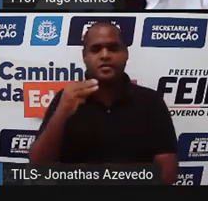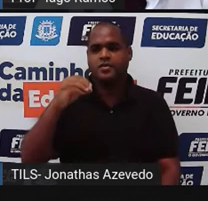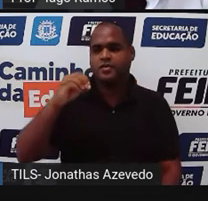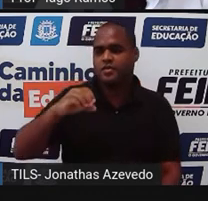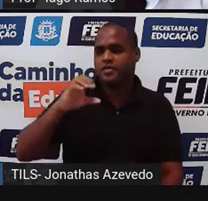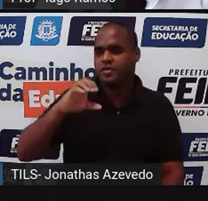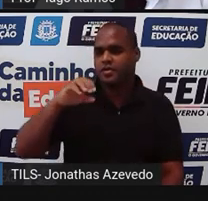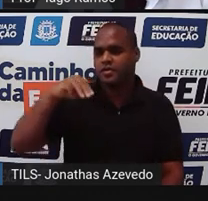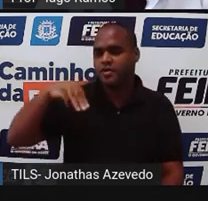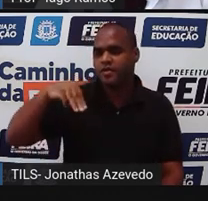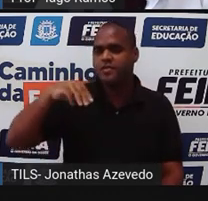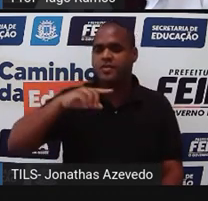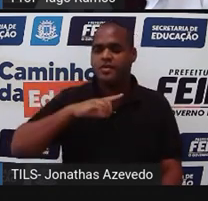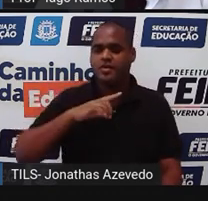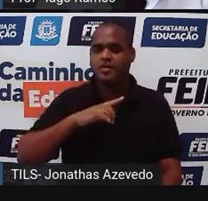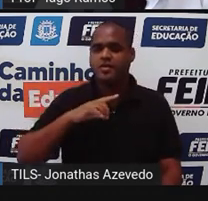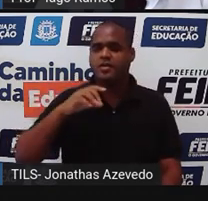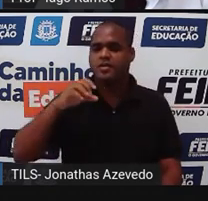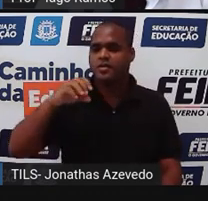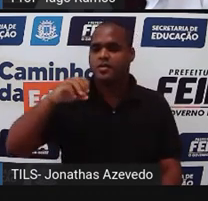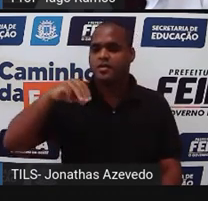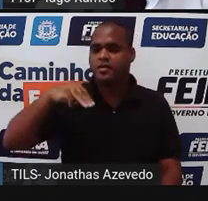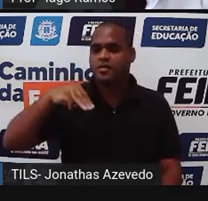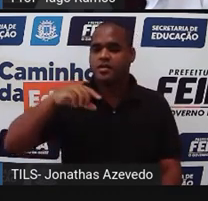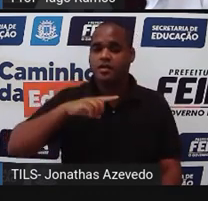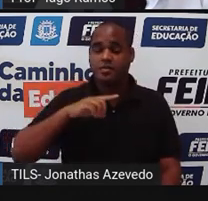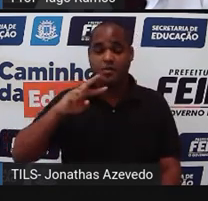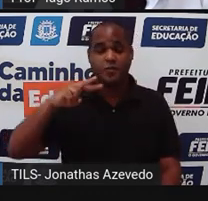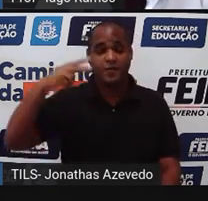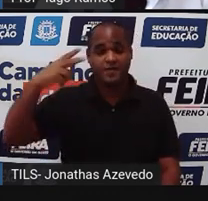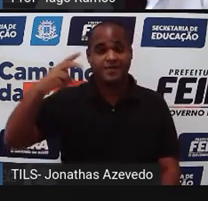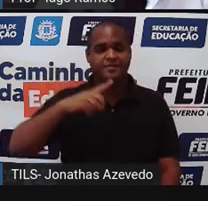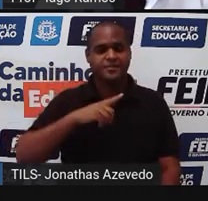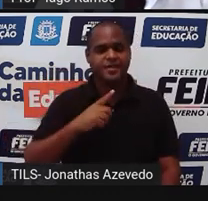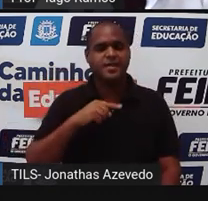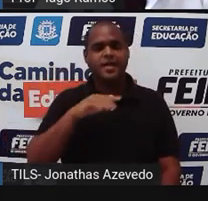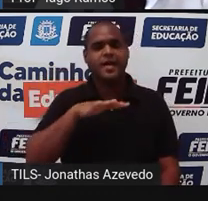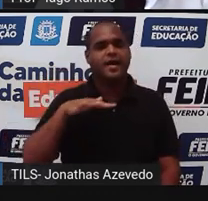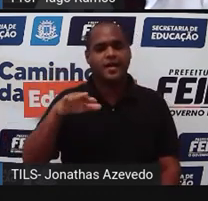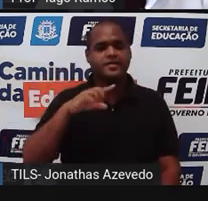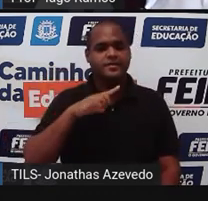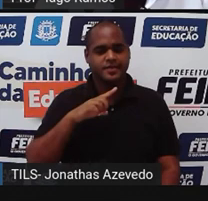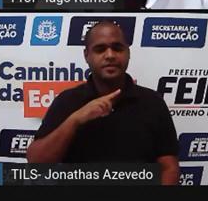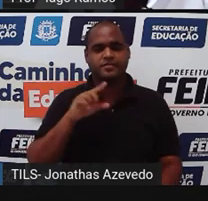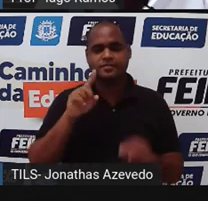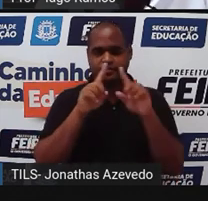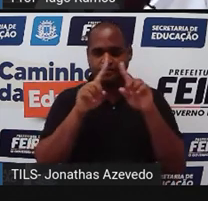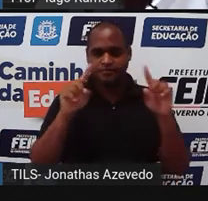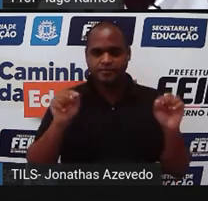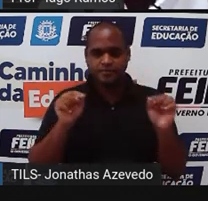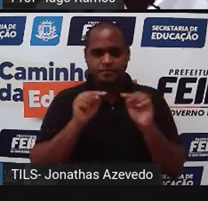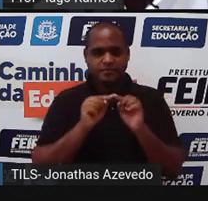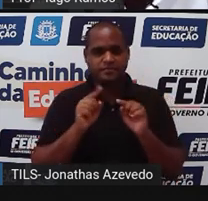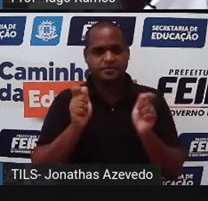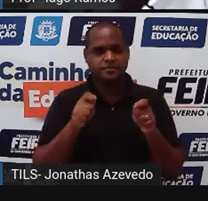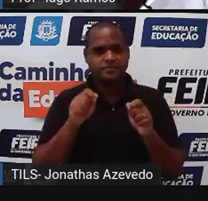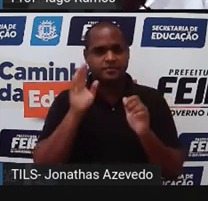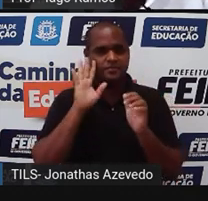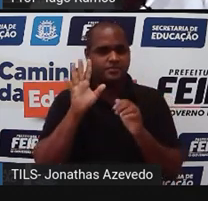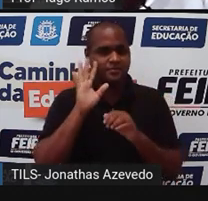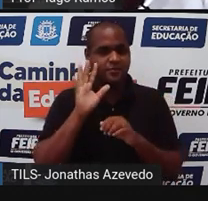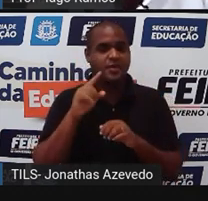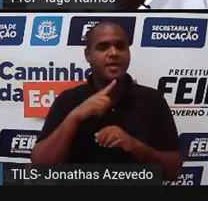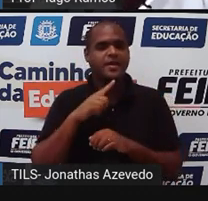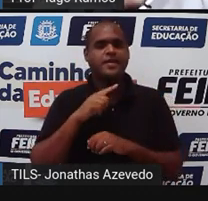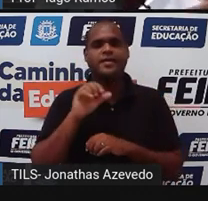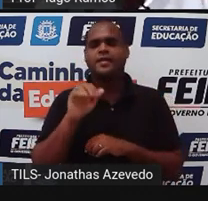centímetros quadrados ponte ali É a área do retângulo agora a gente vai pensar na área de